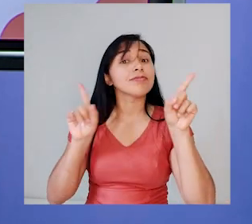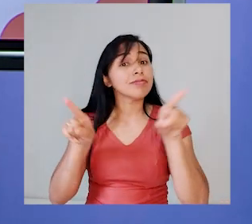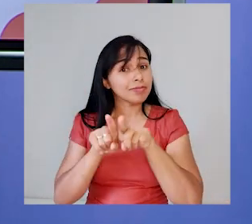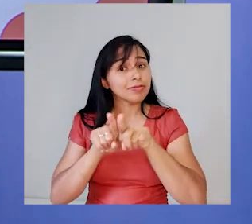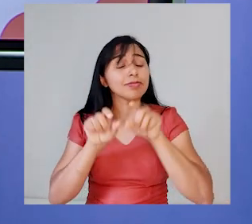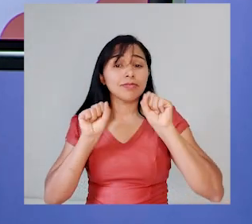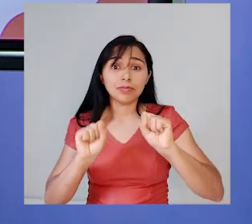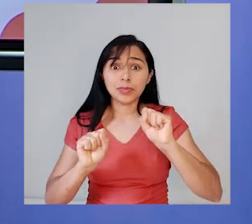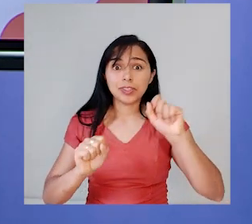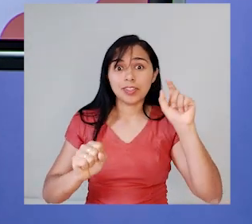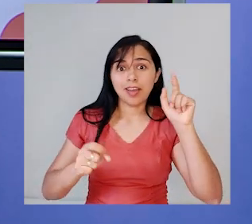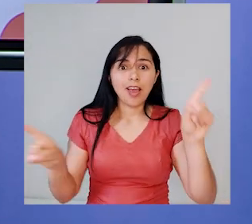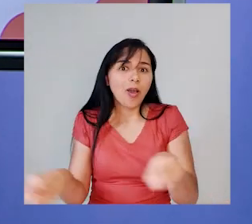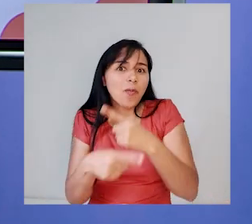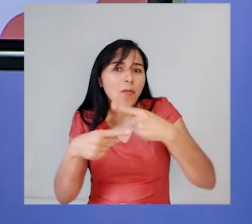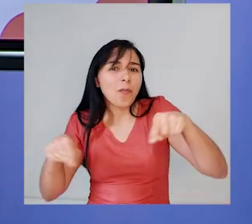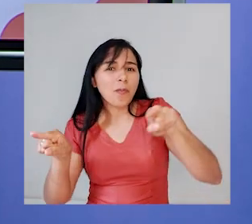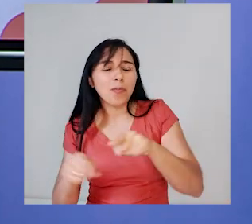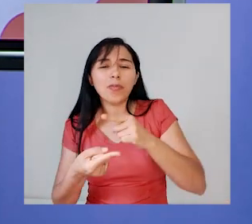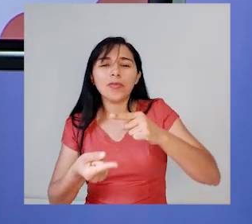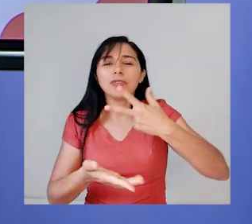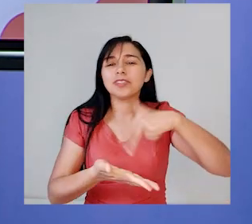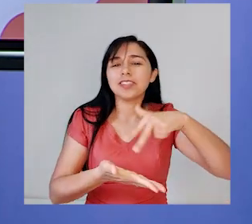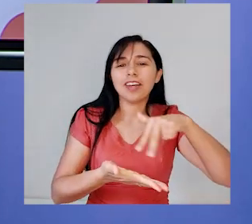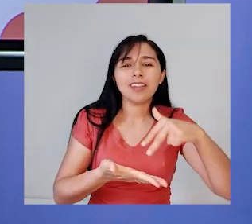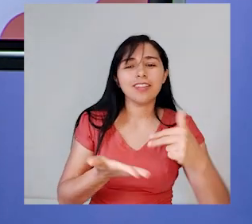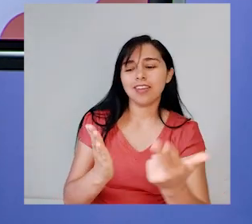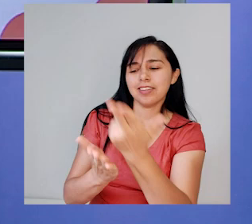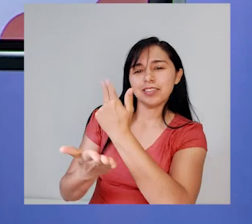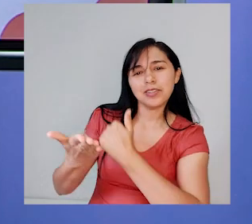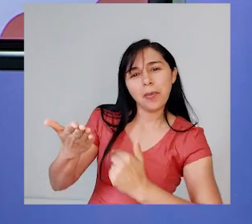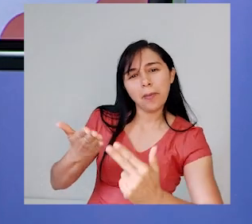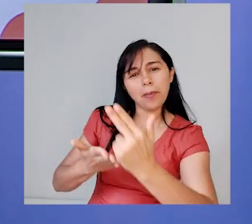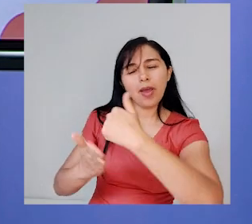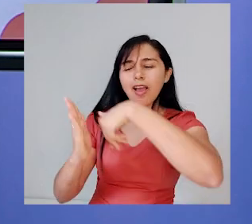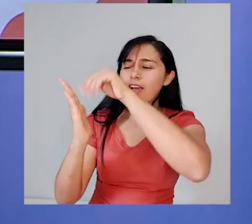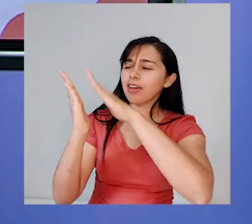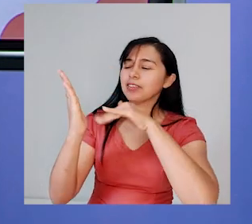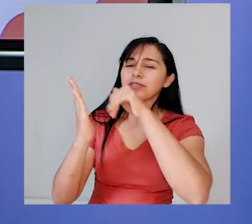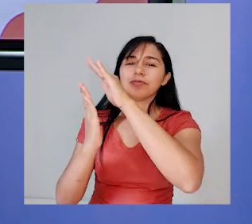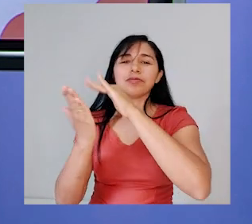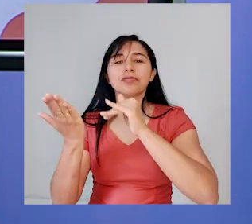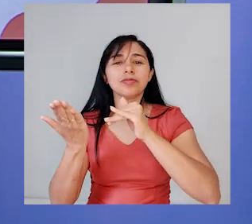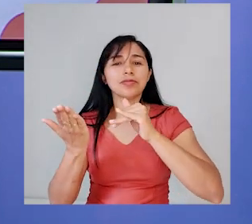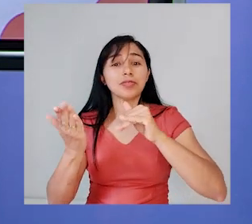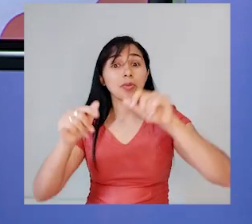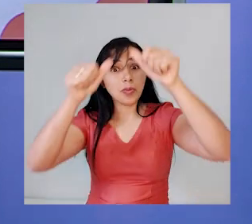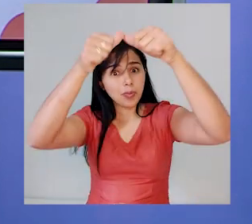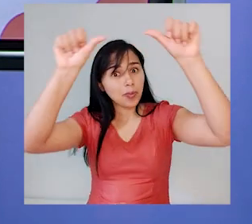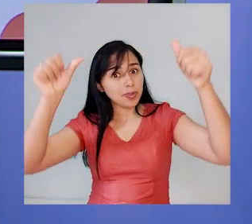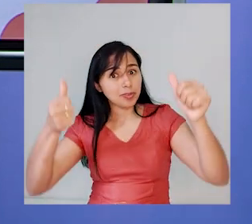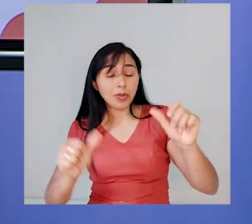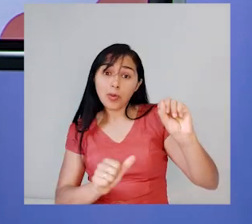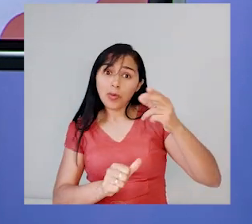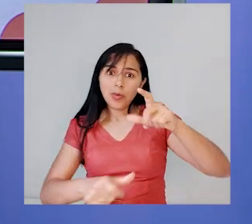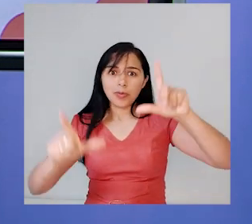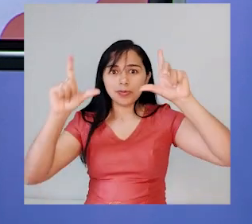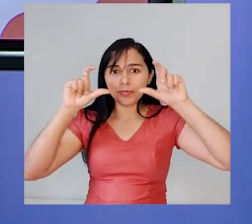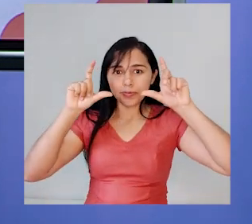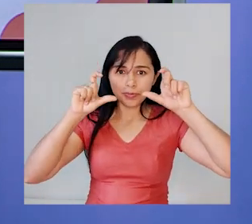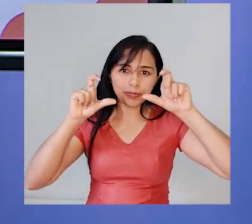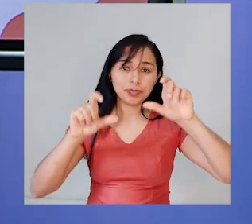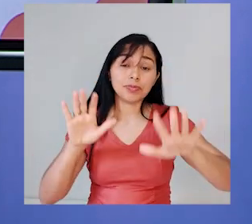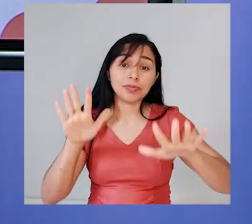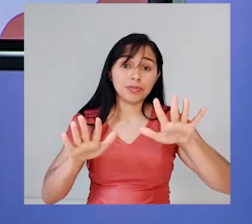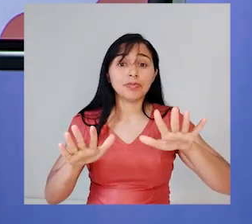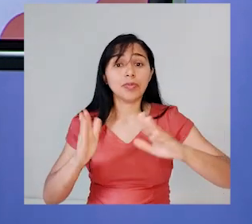dança, na pintura, numa escultura. Em uma fotografia, por exemplo, o fotógrafo, através de um ângulo, de